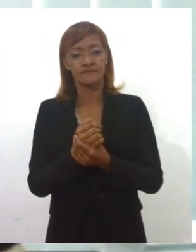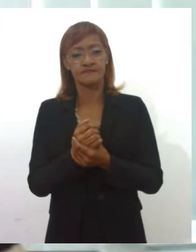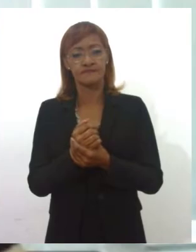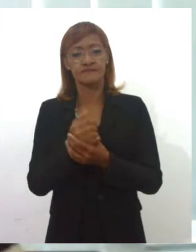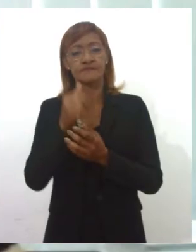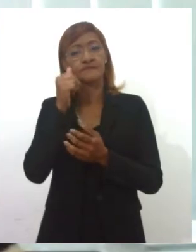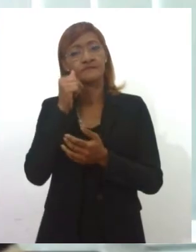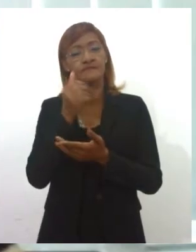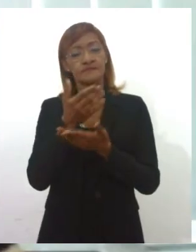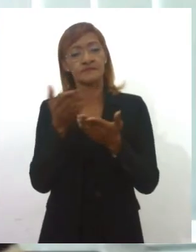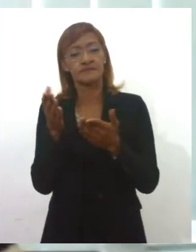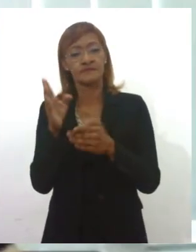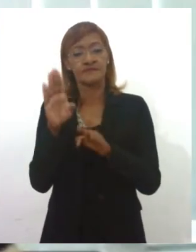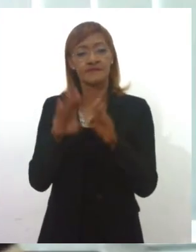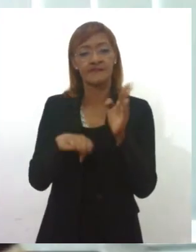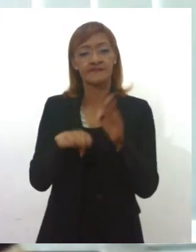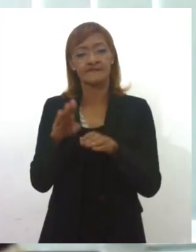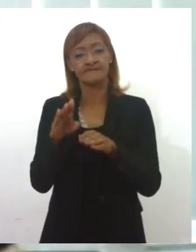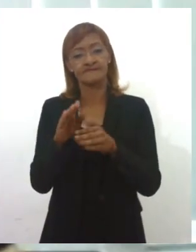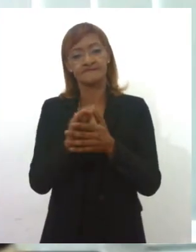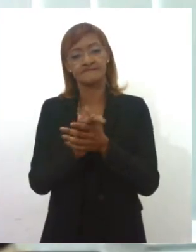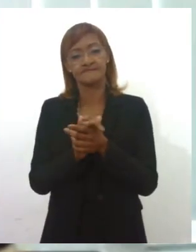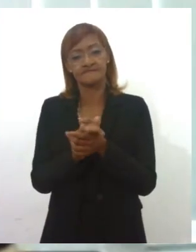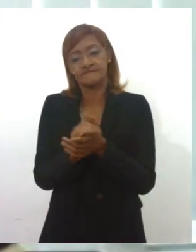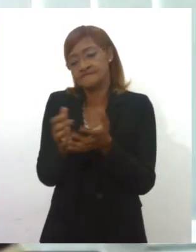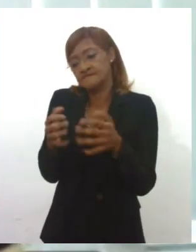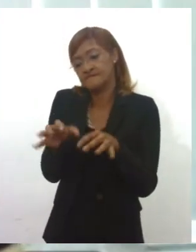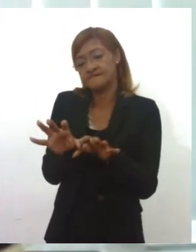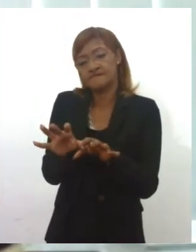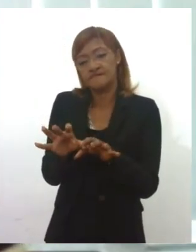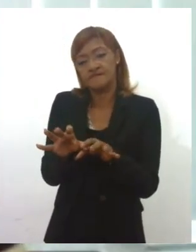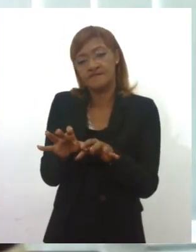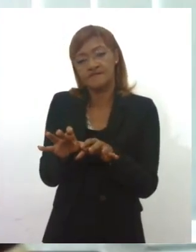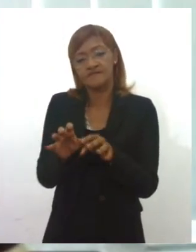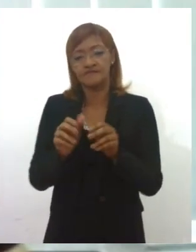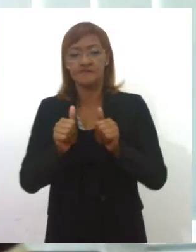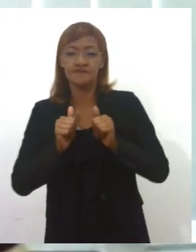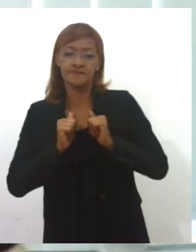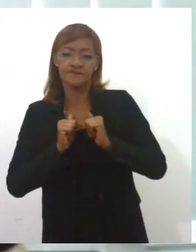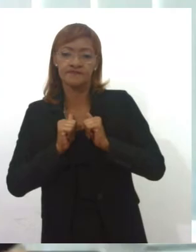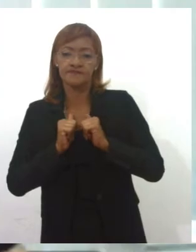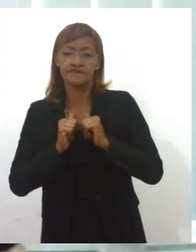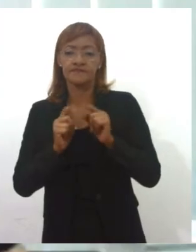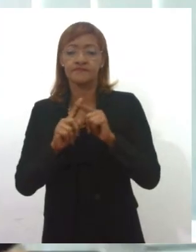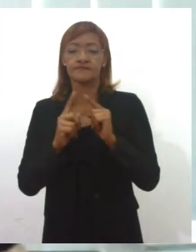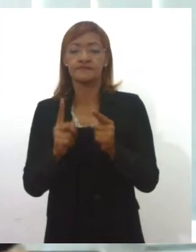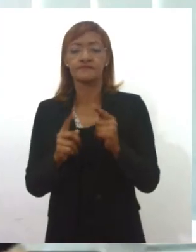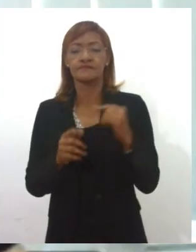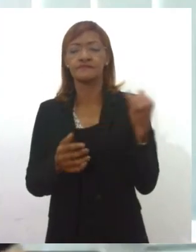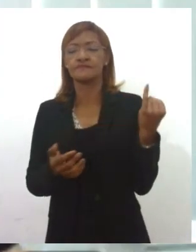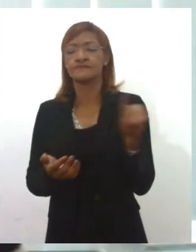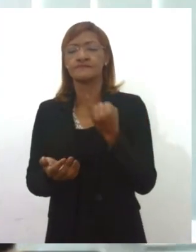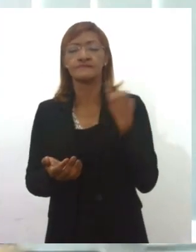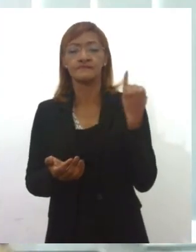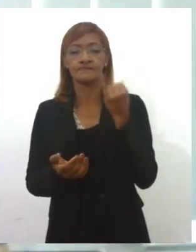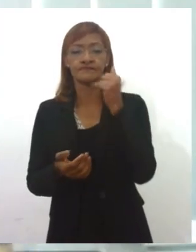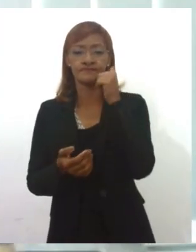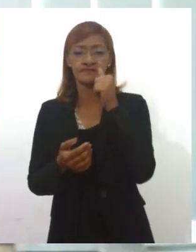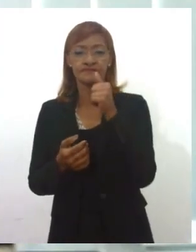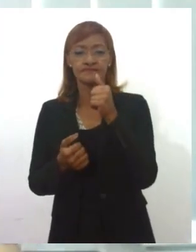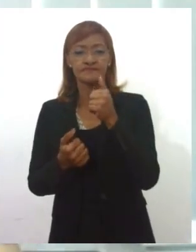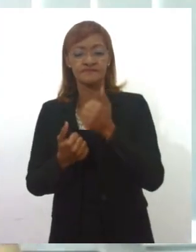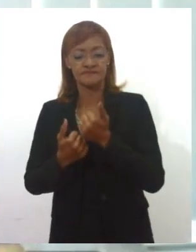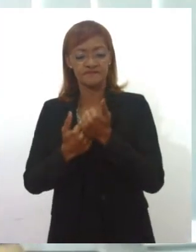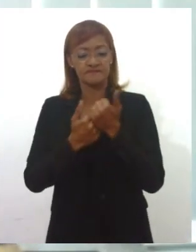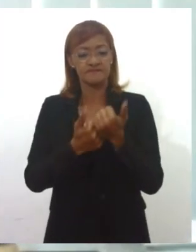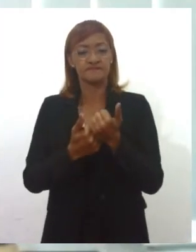as mulheres muitas vezes não querem tocar no assunto cizimi e eu acho tão importante quando a mulher defende os seus